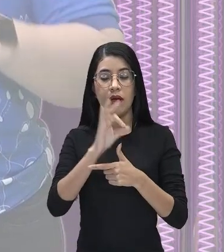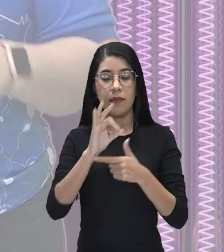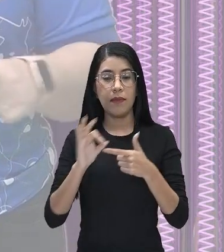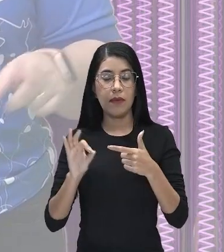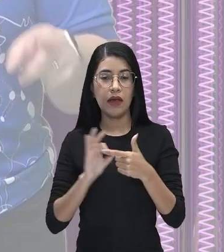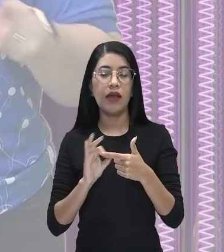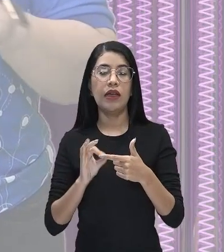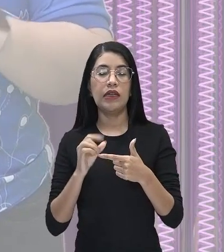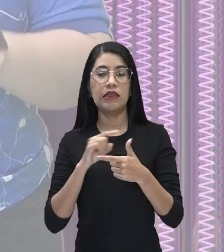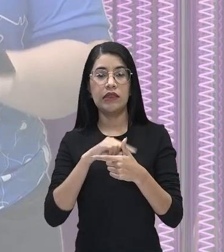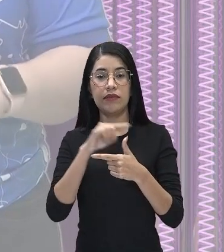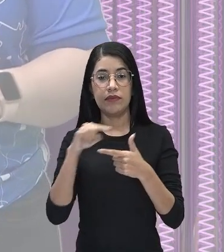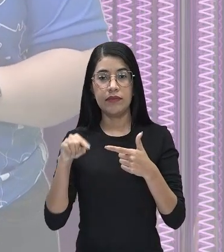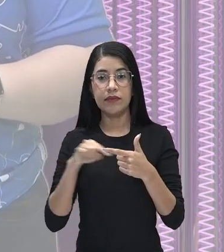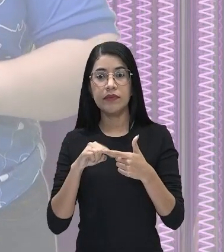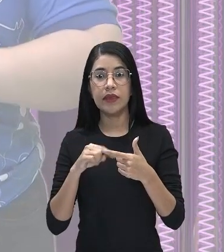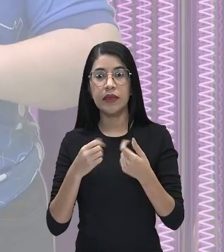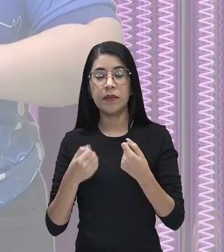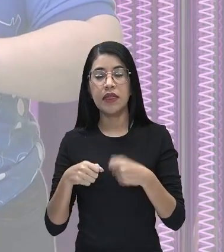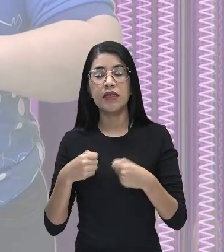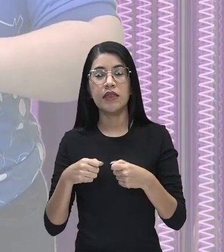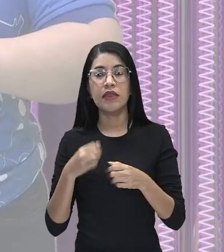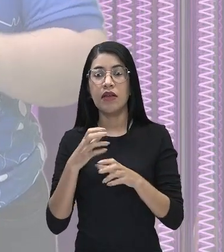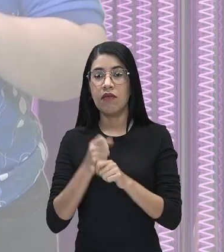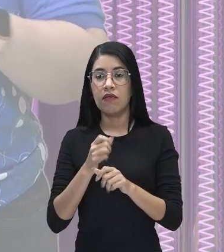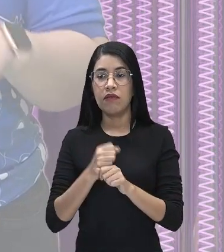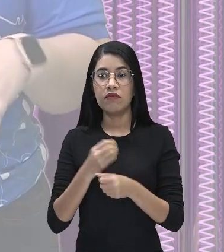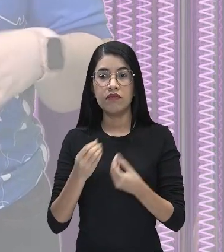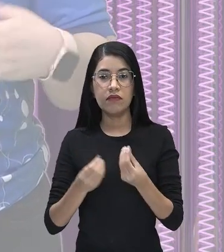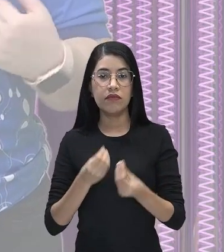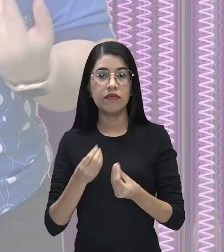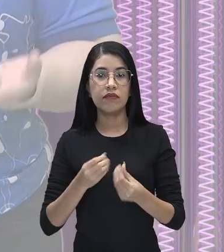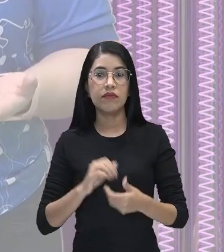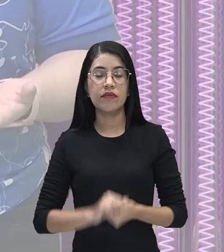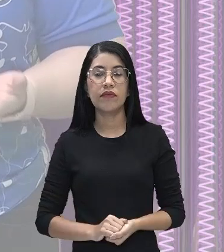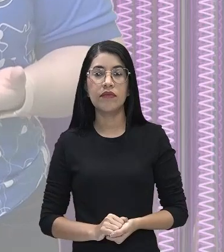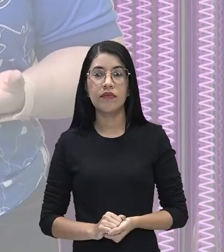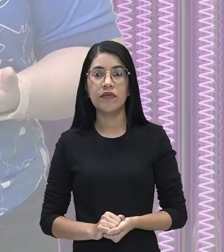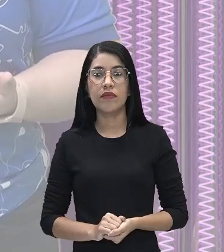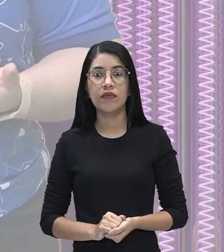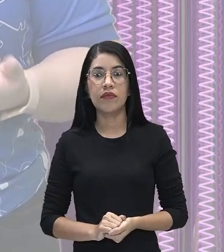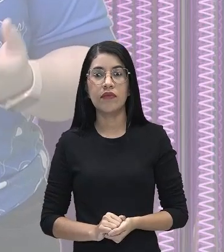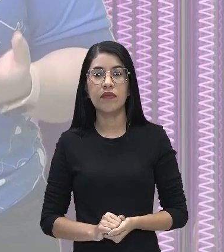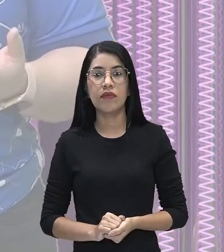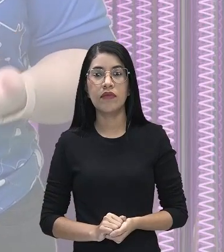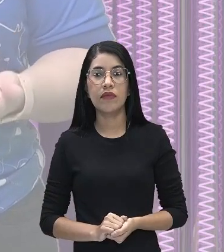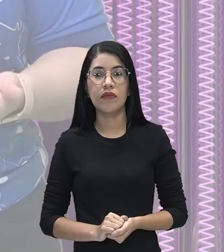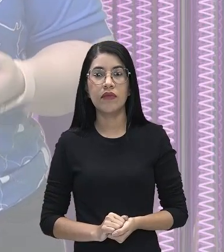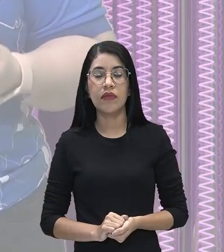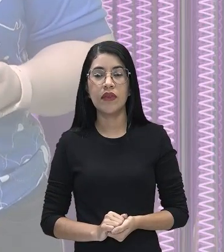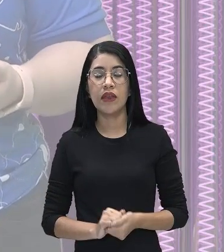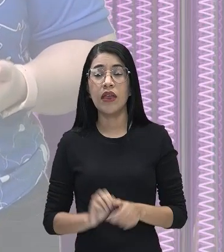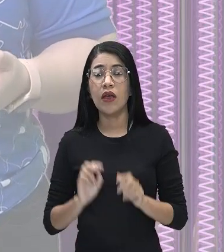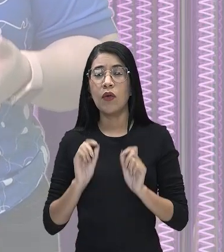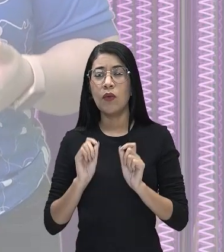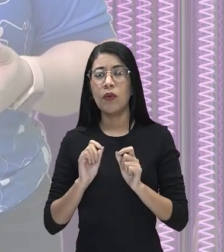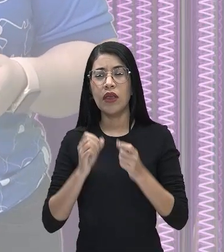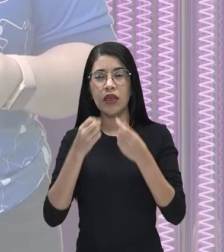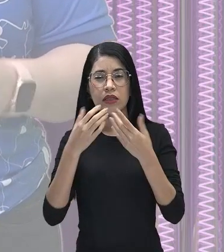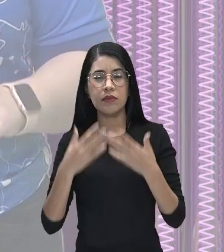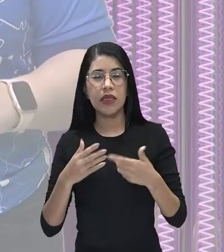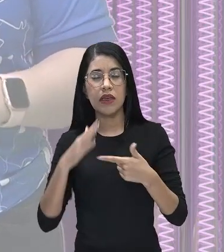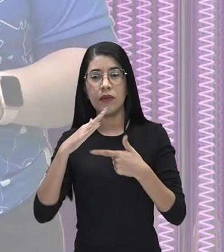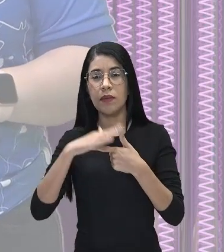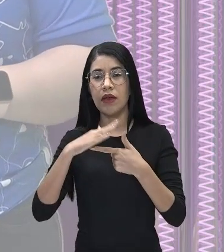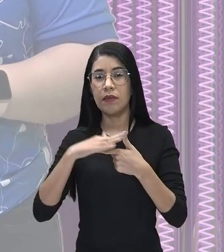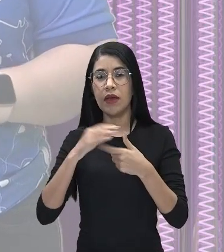envolvendo esses três lados do triângulo retângulo. E o que diz, então, o teorema de Pitágoras? Veja